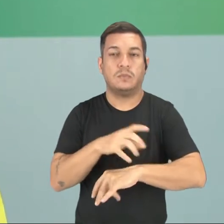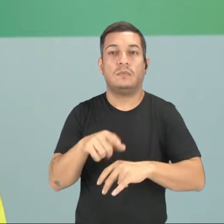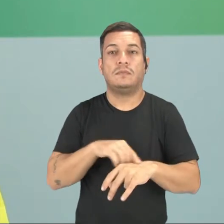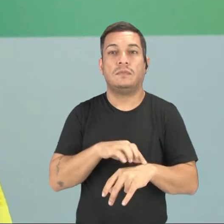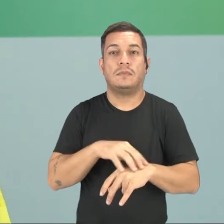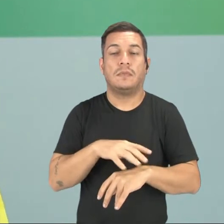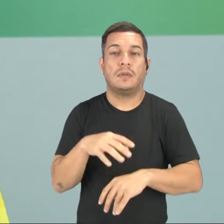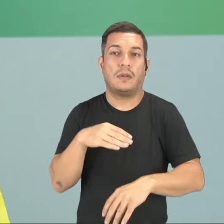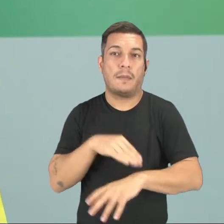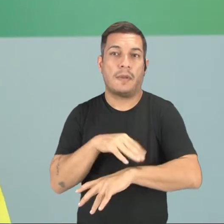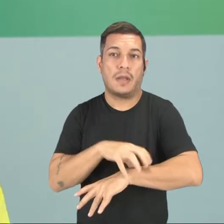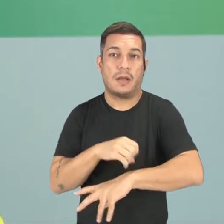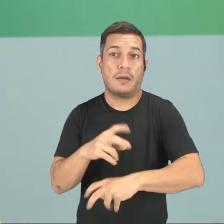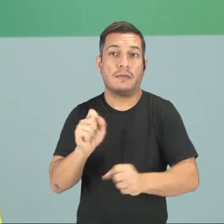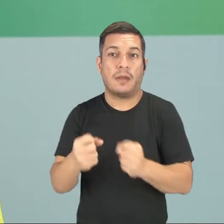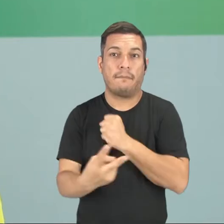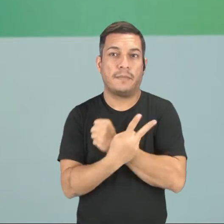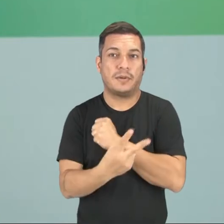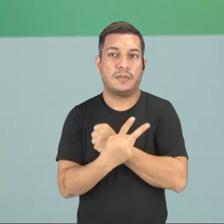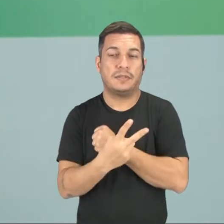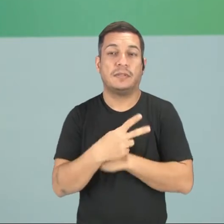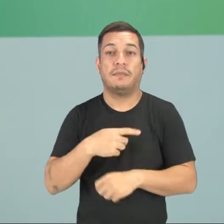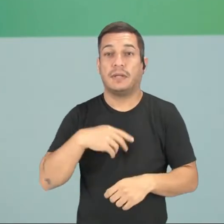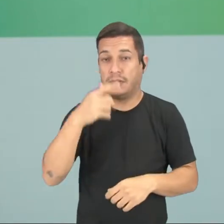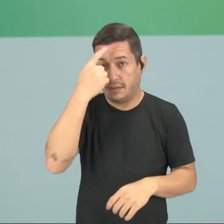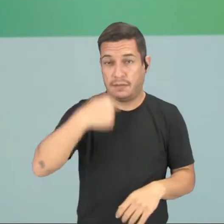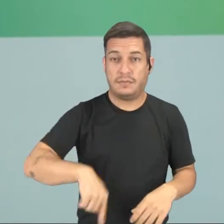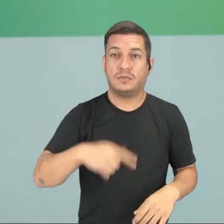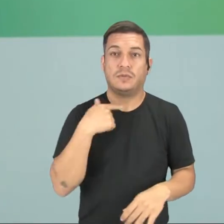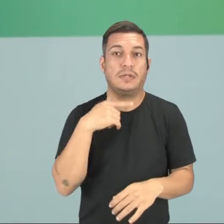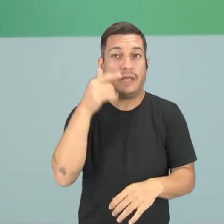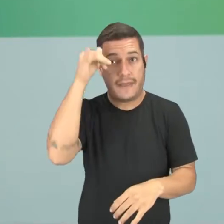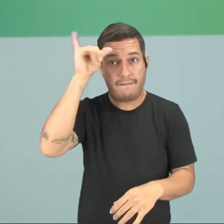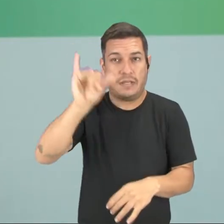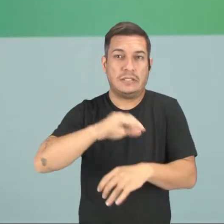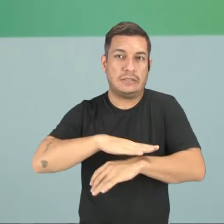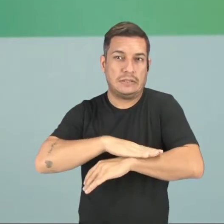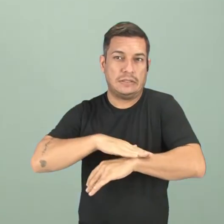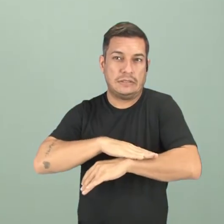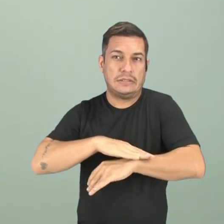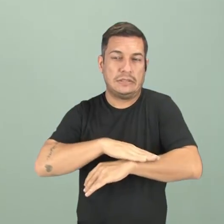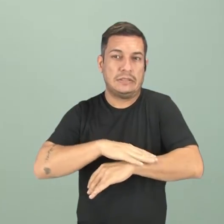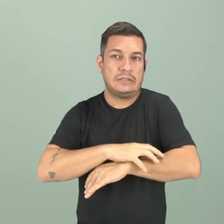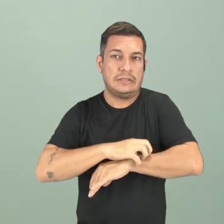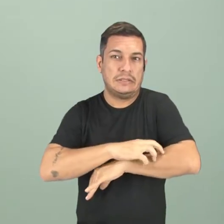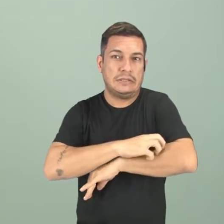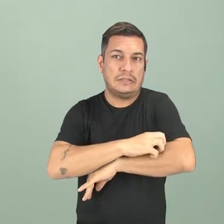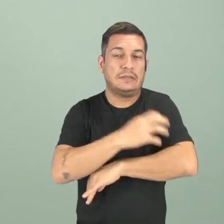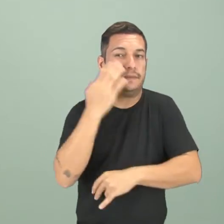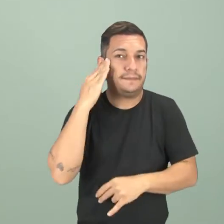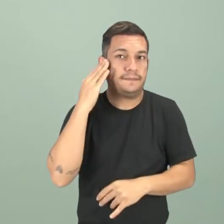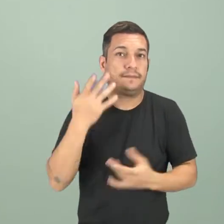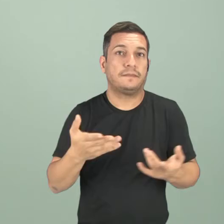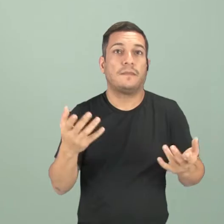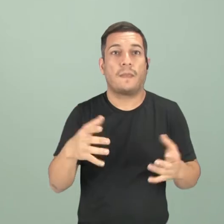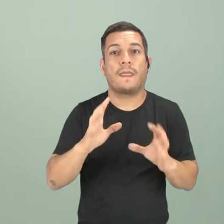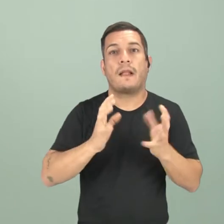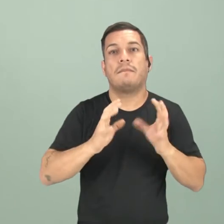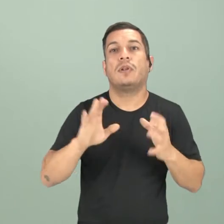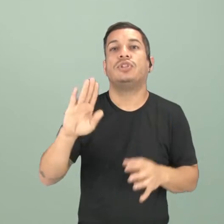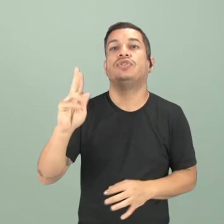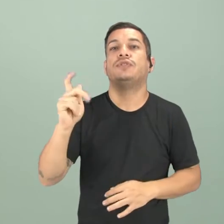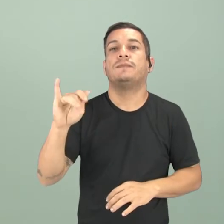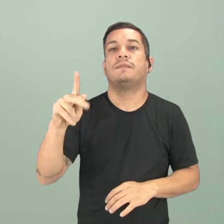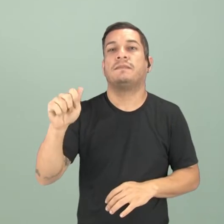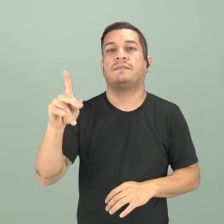enrijecer e proteger para que esse atleta não se machuque. E eu trouxe também a bola chipada, que hoje é uma realidade no